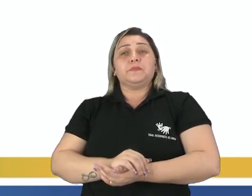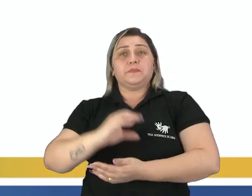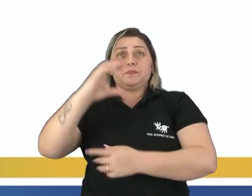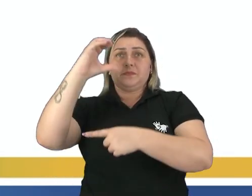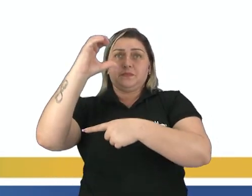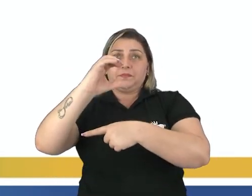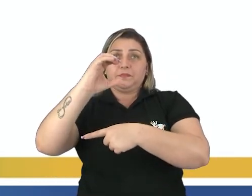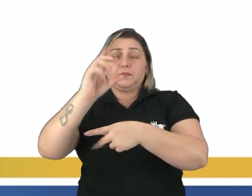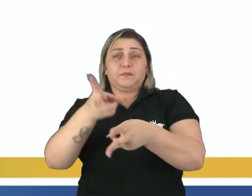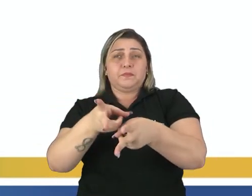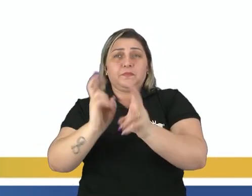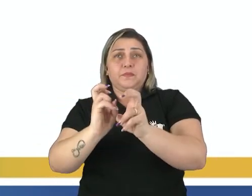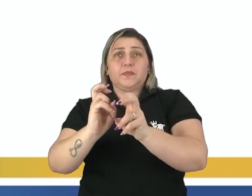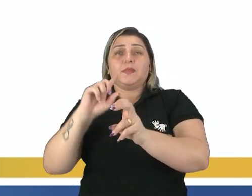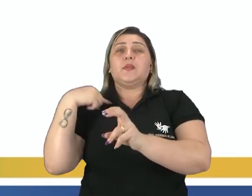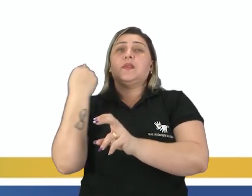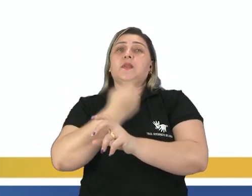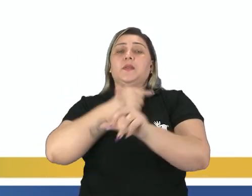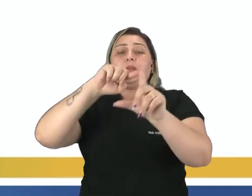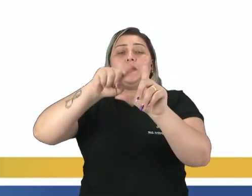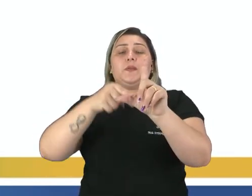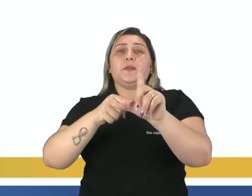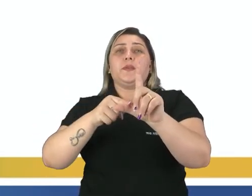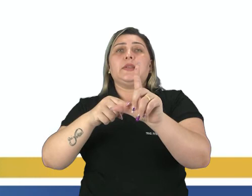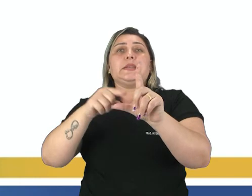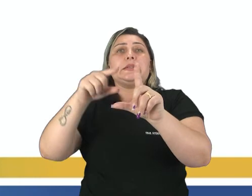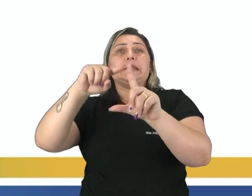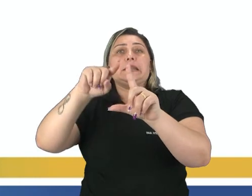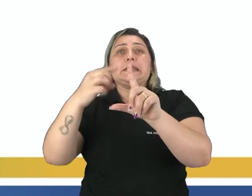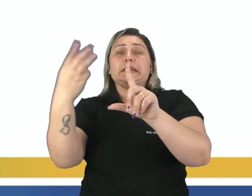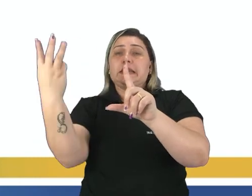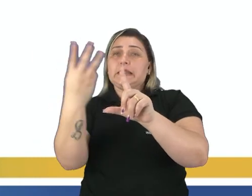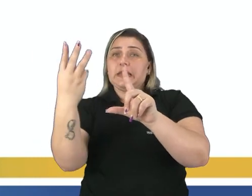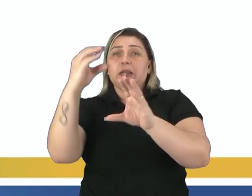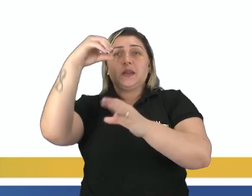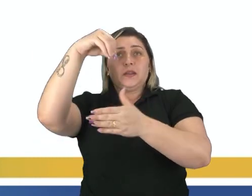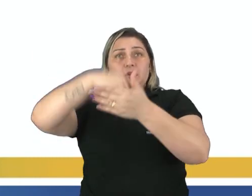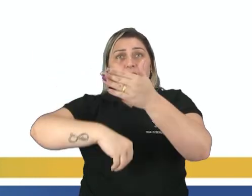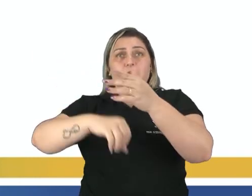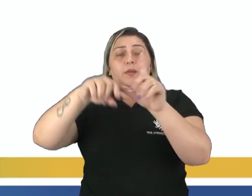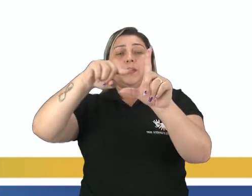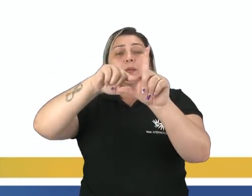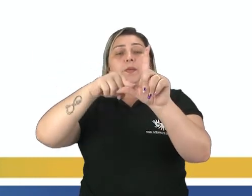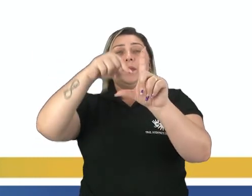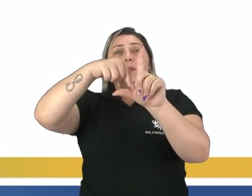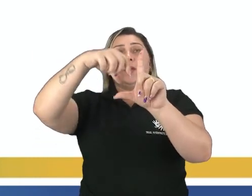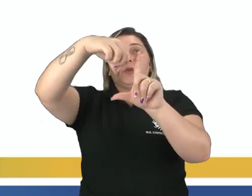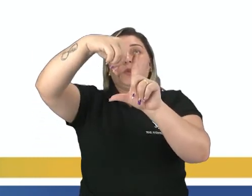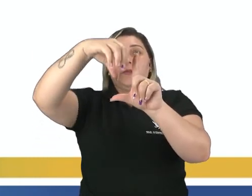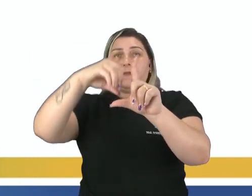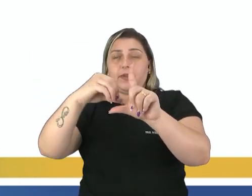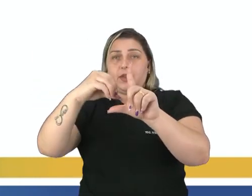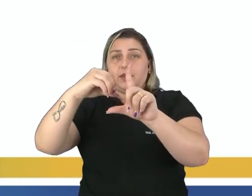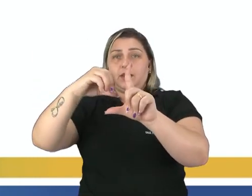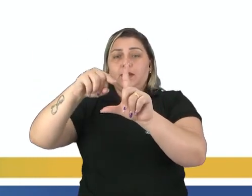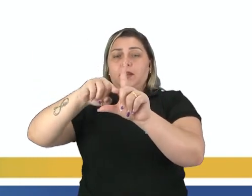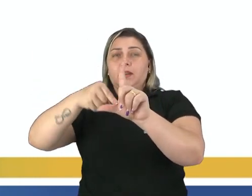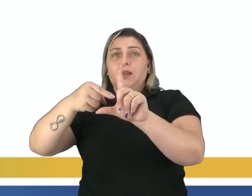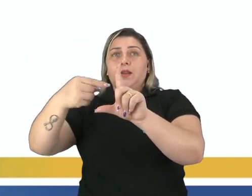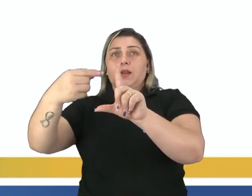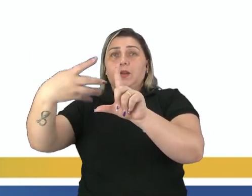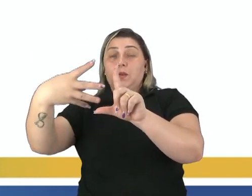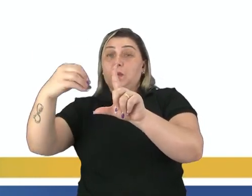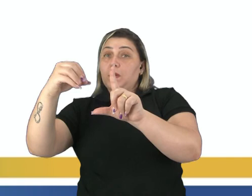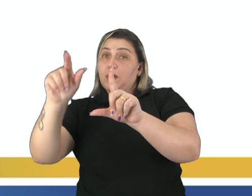C. Perceba que o nosso triângulo tem 3 ângulos internos, cujos